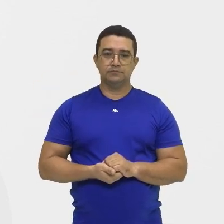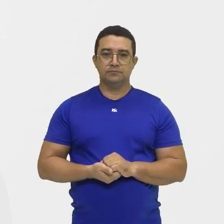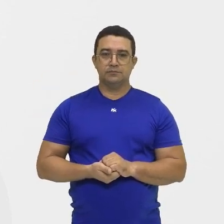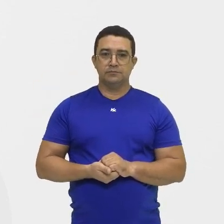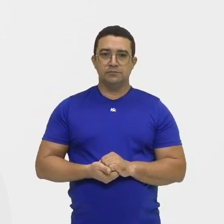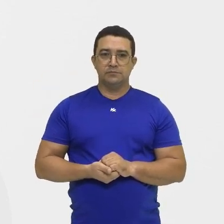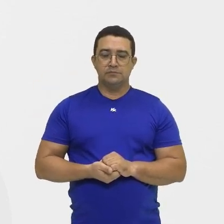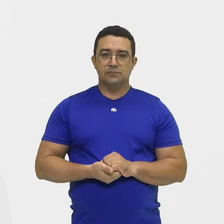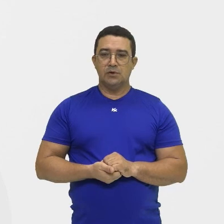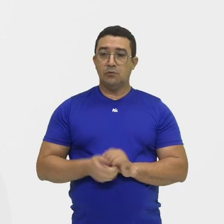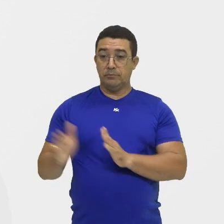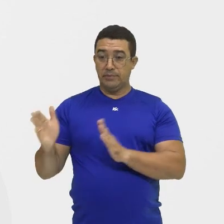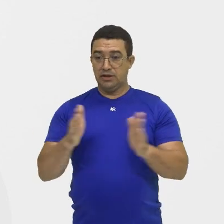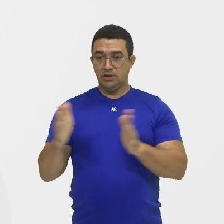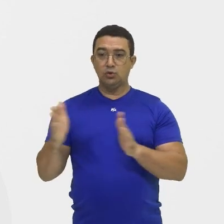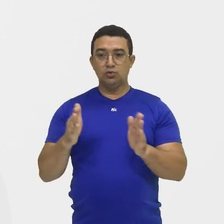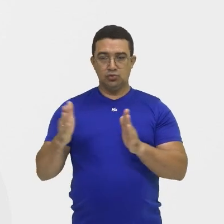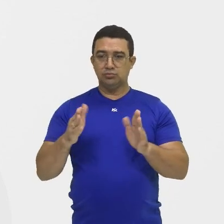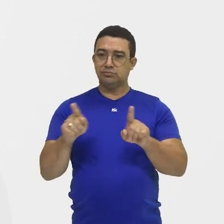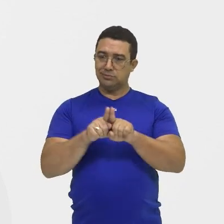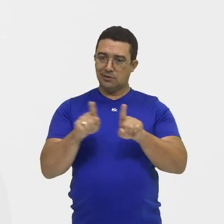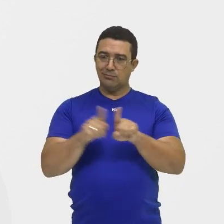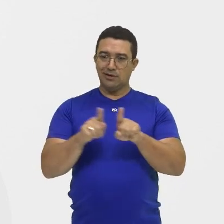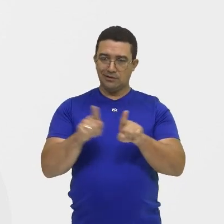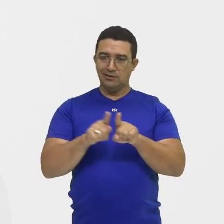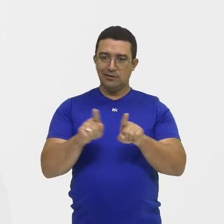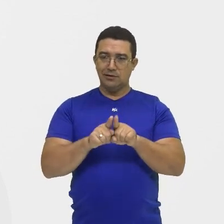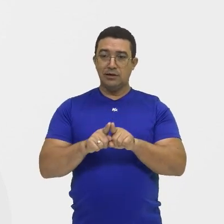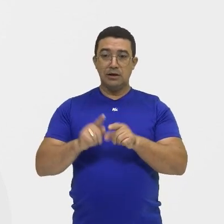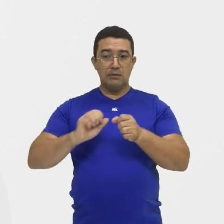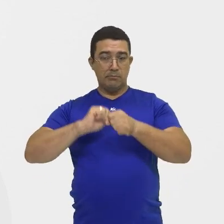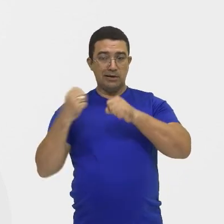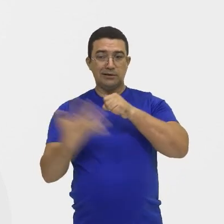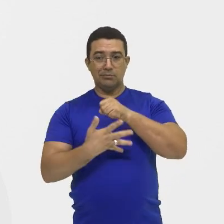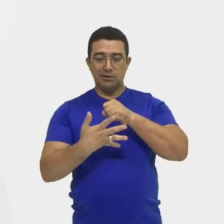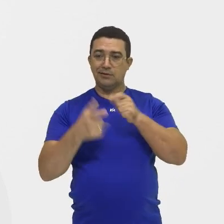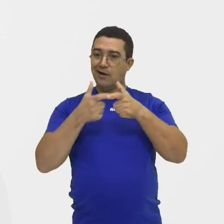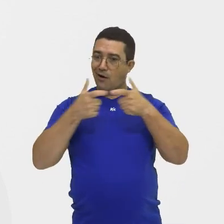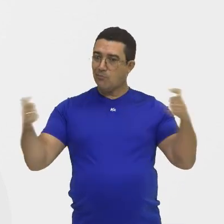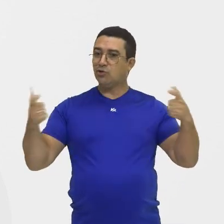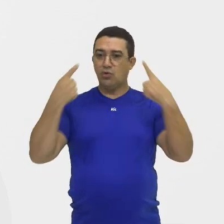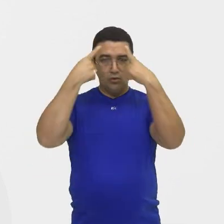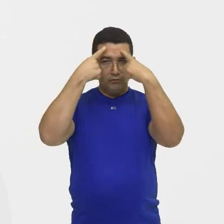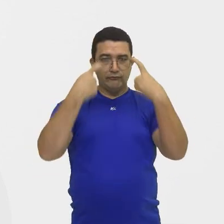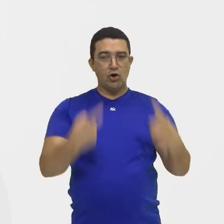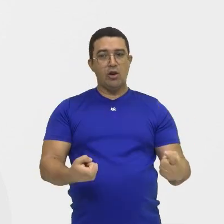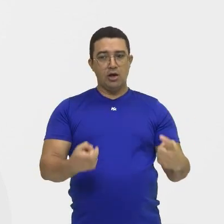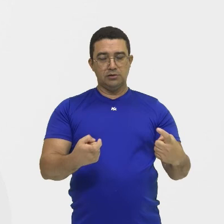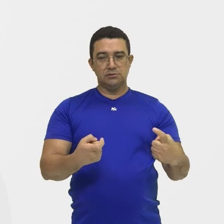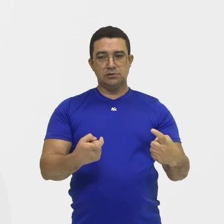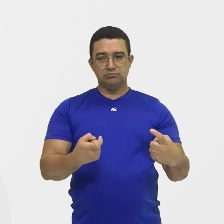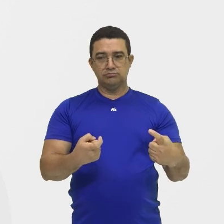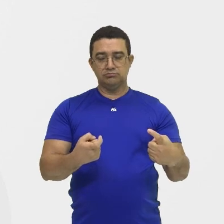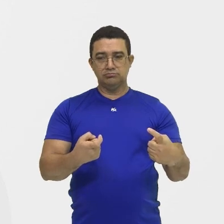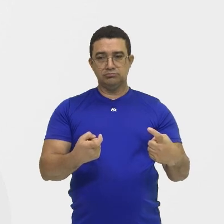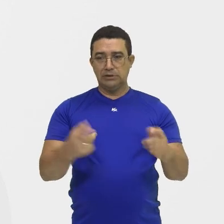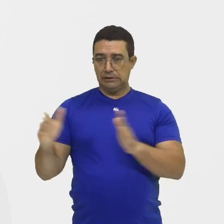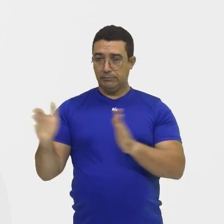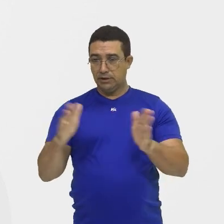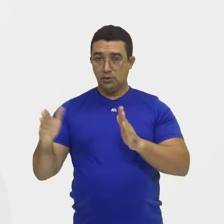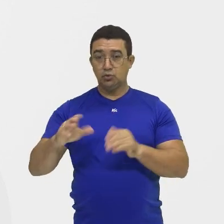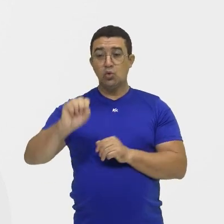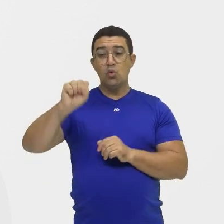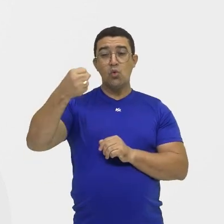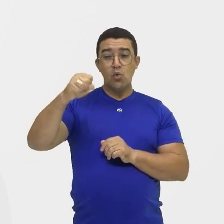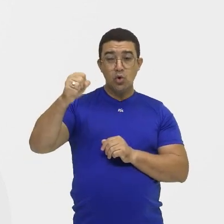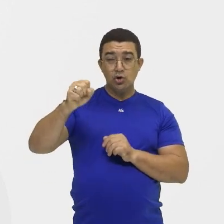houve aumento dos casos, né, de violência contra a mulher. 8 leis foram sancionadas